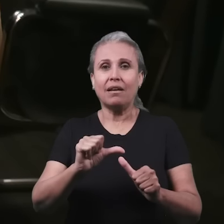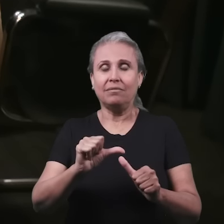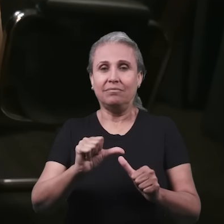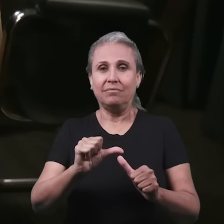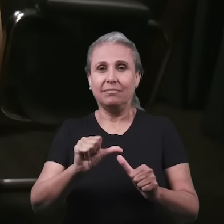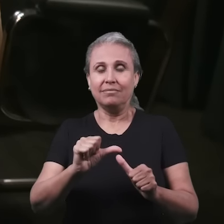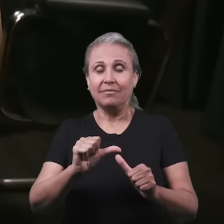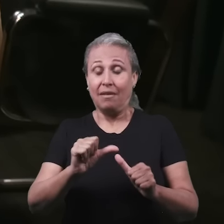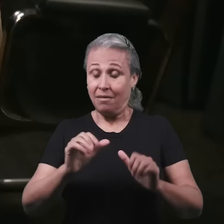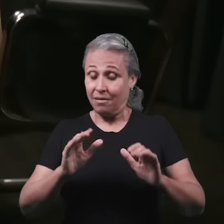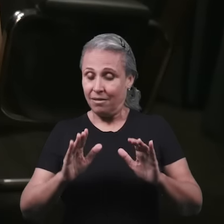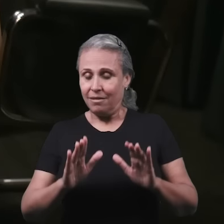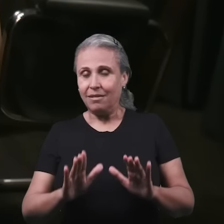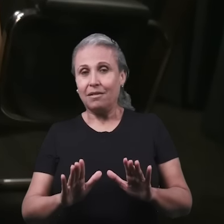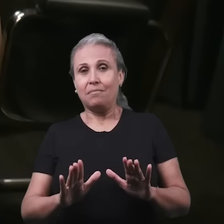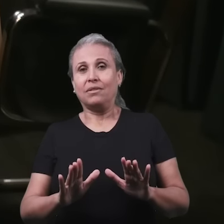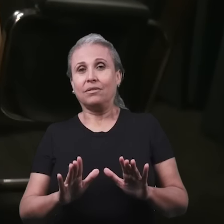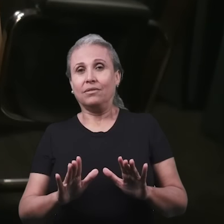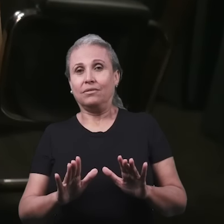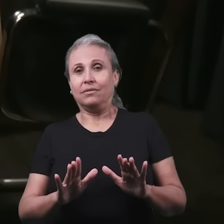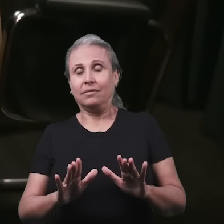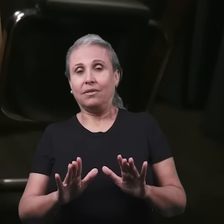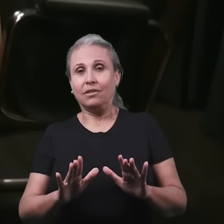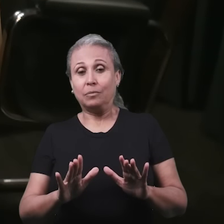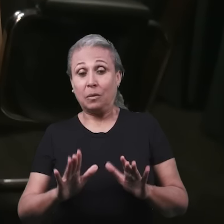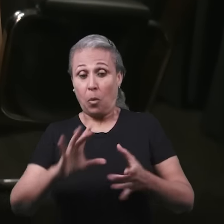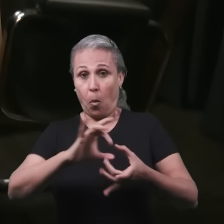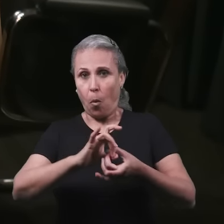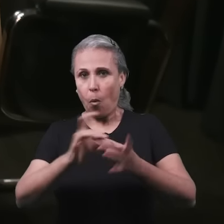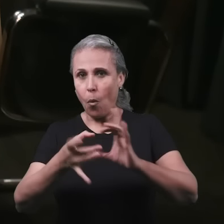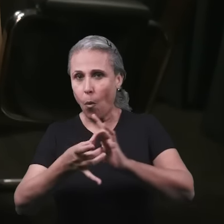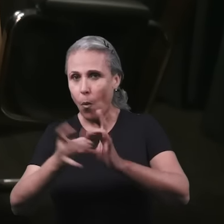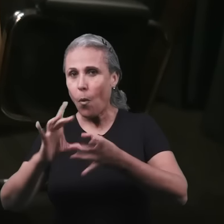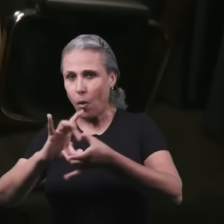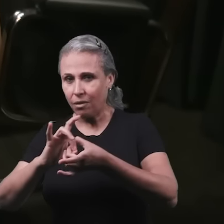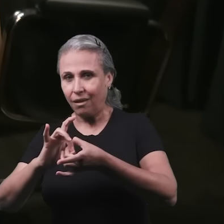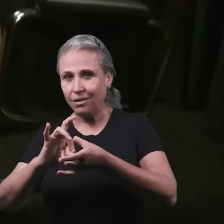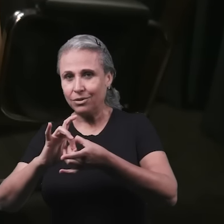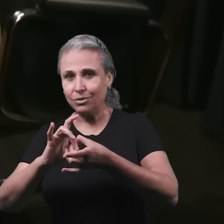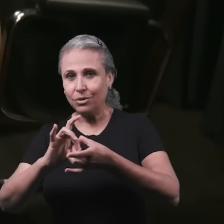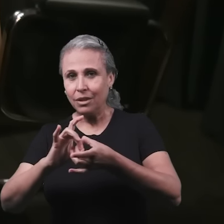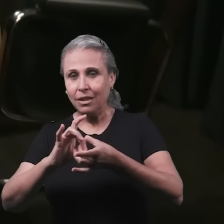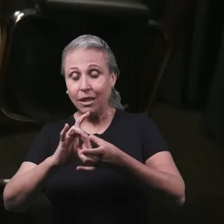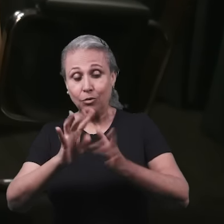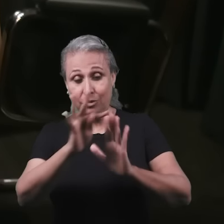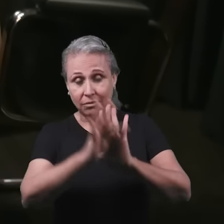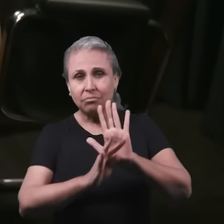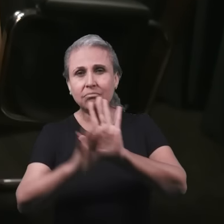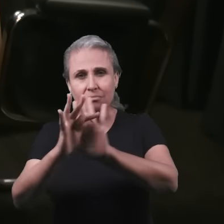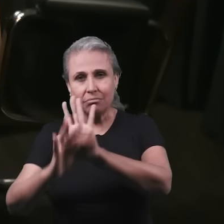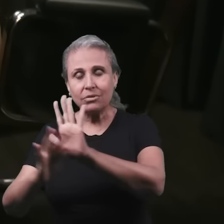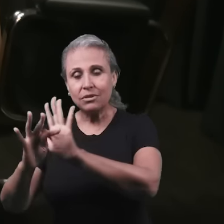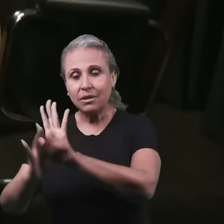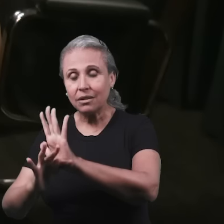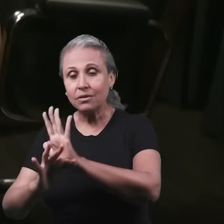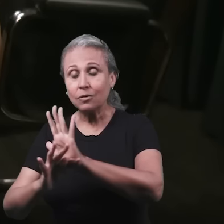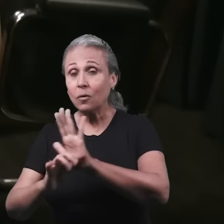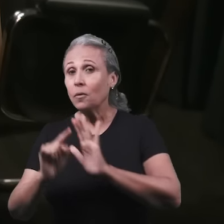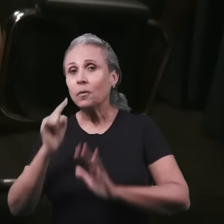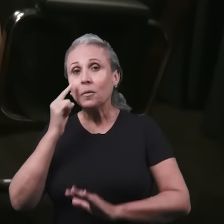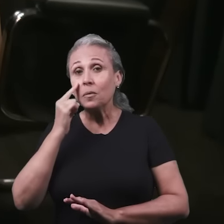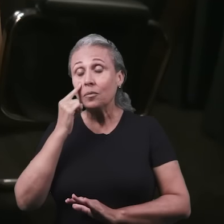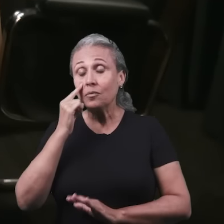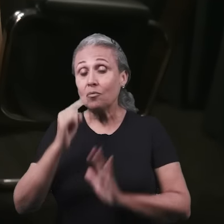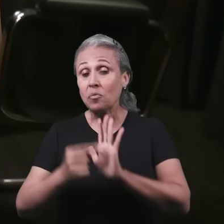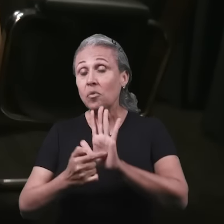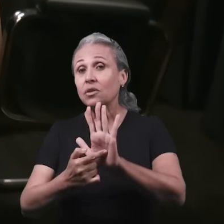né? Mas quando nós pegamos esse contexto, nós pegamos essas passagens, reforça tudo aquilo que sabemos acerca